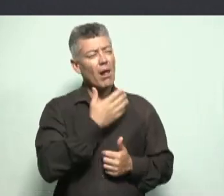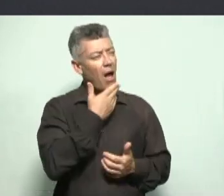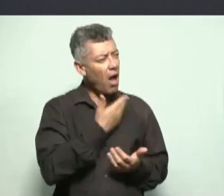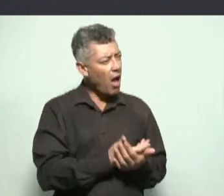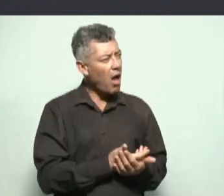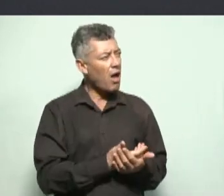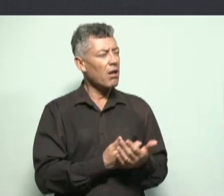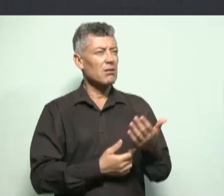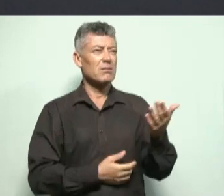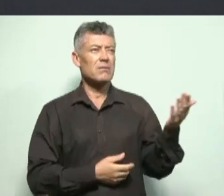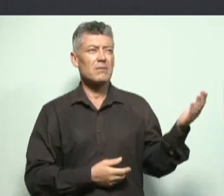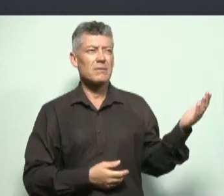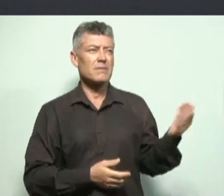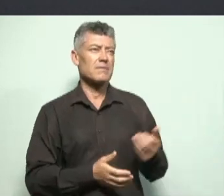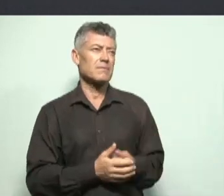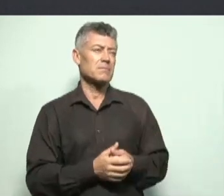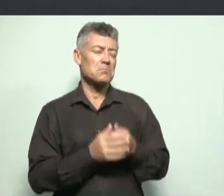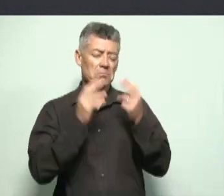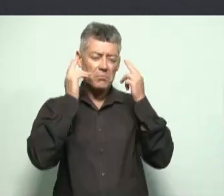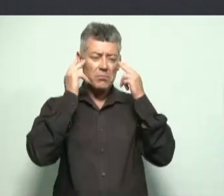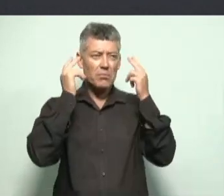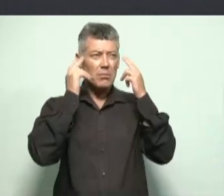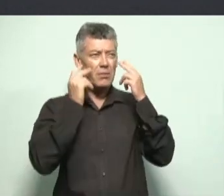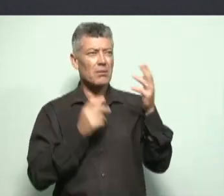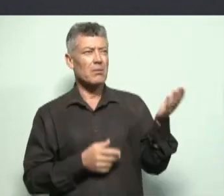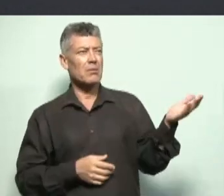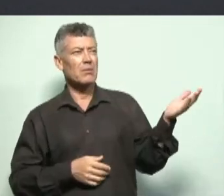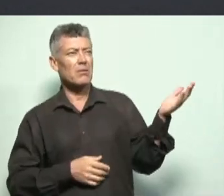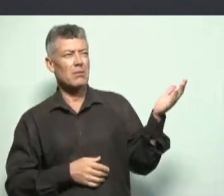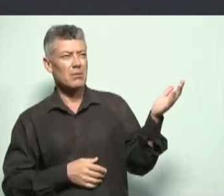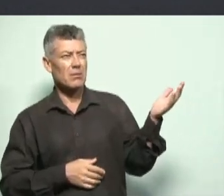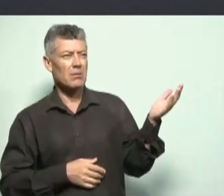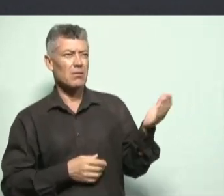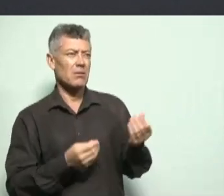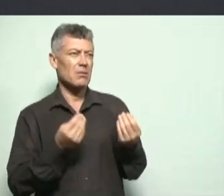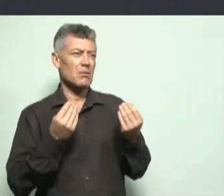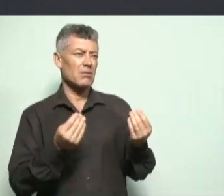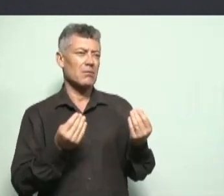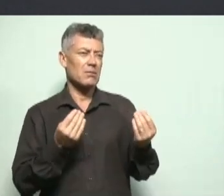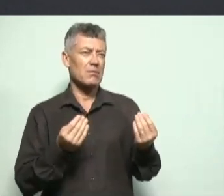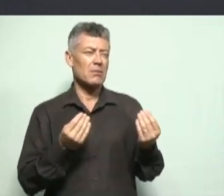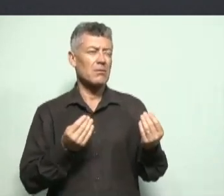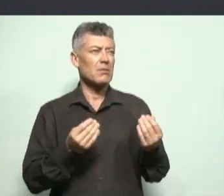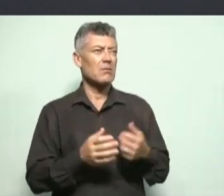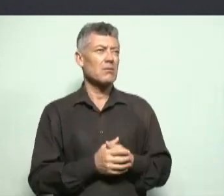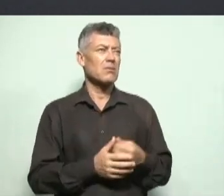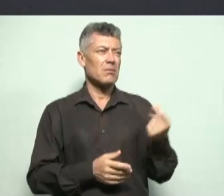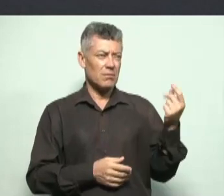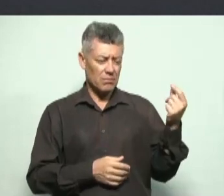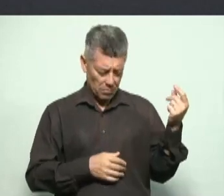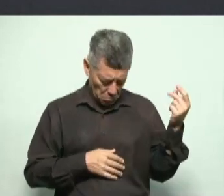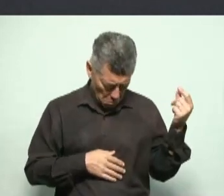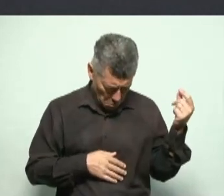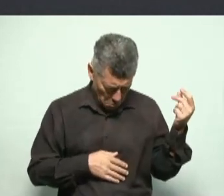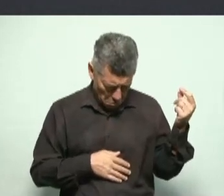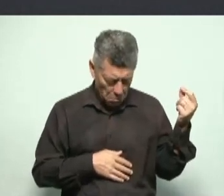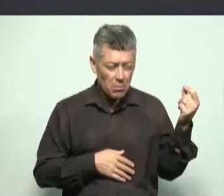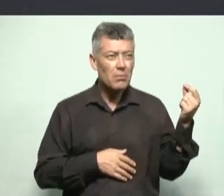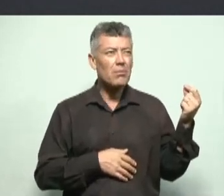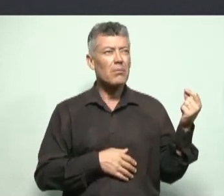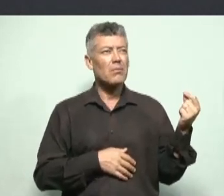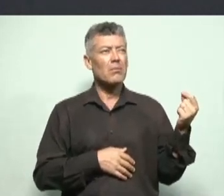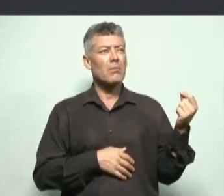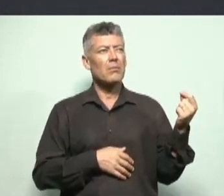possível. Ah, é normal, é normal? Pelo amor de Deus. Antigamente, quando você ia assistir na